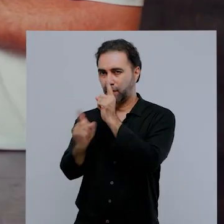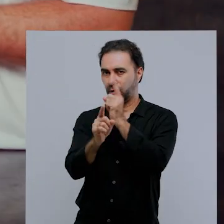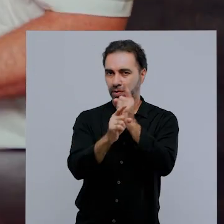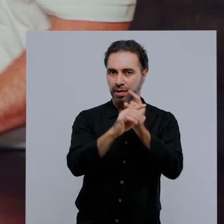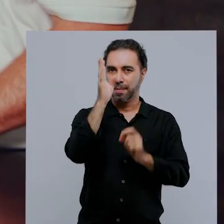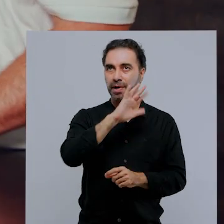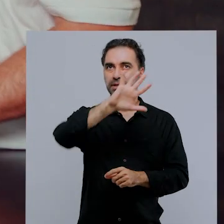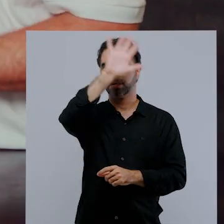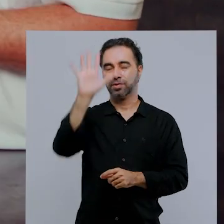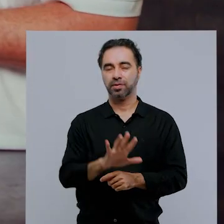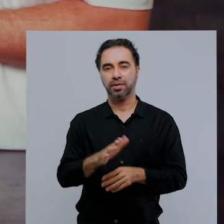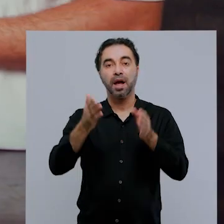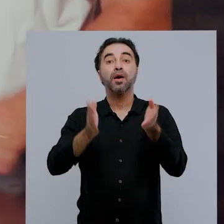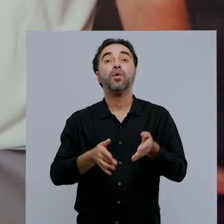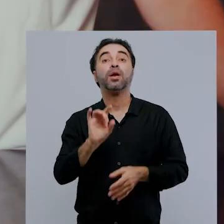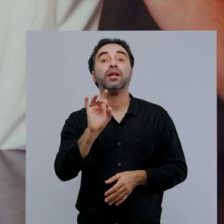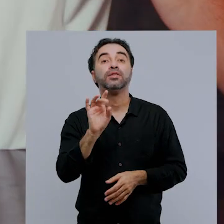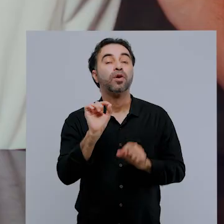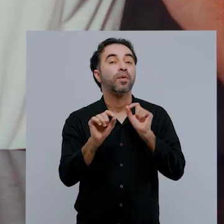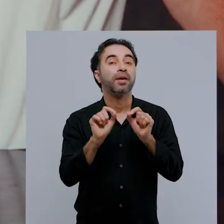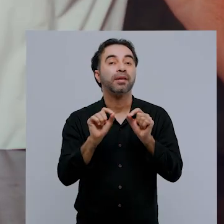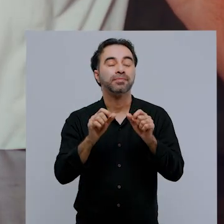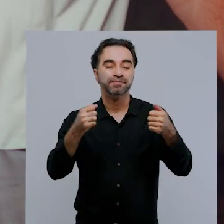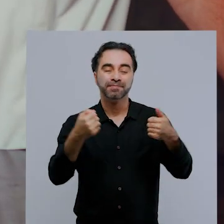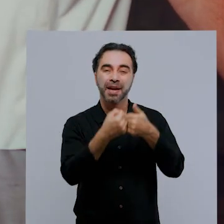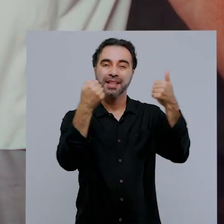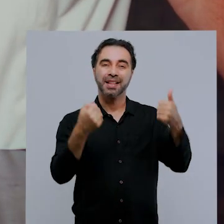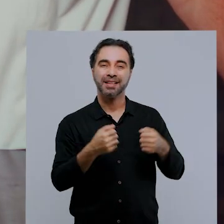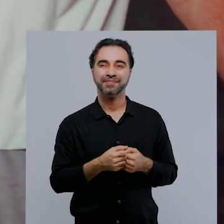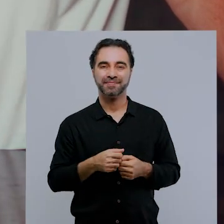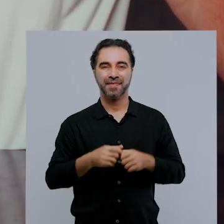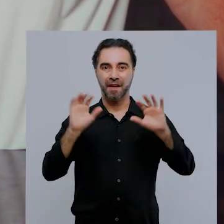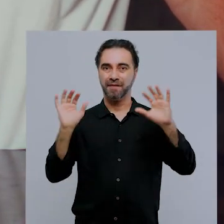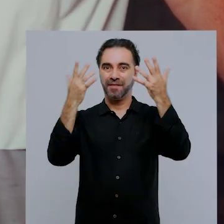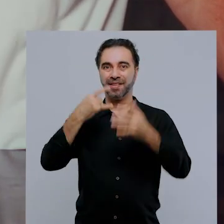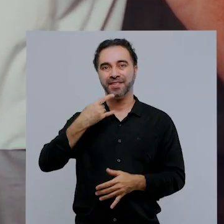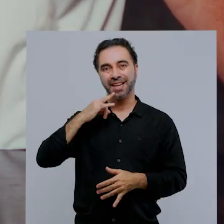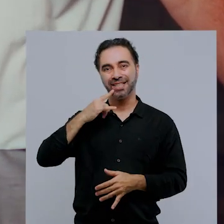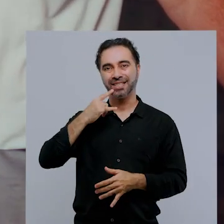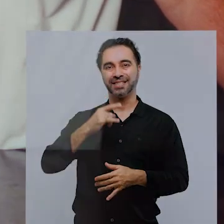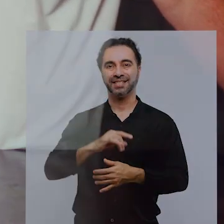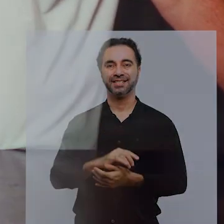todo. Ah, maravilha. Agora só nos resta brindar, né? Então é isso aí. Viva a brinde. cachaça. Viva a cachaça.